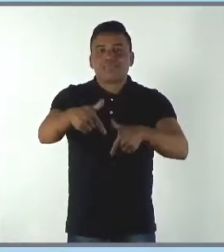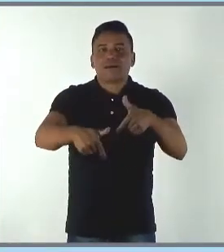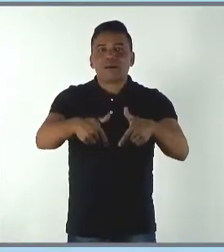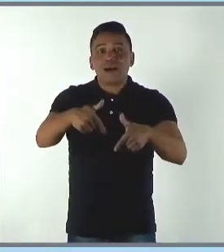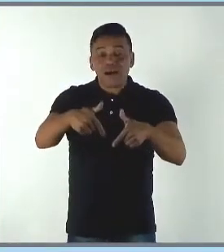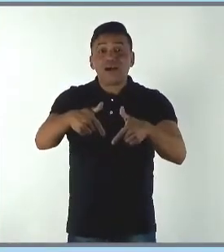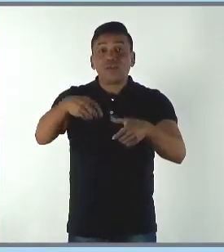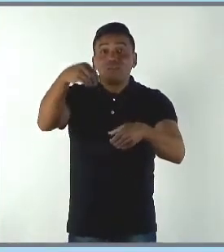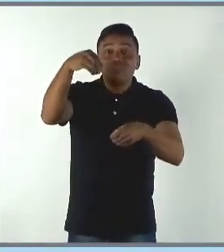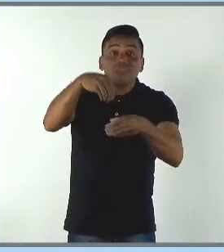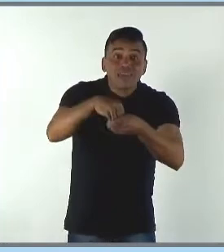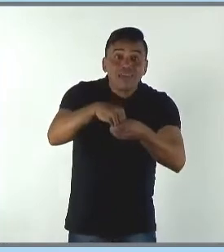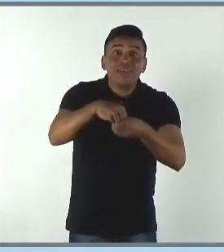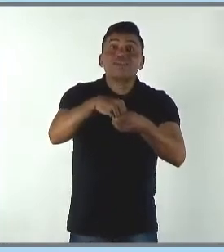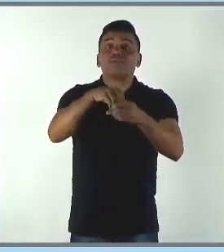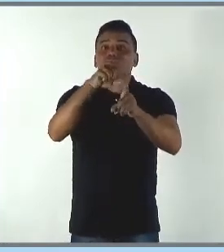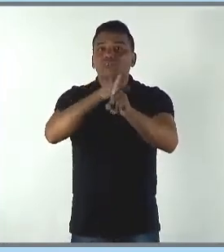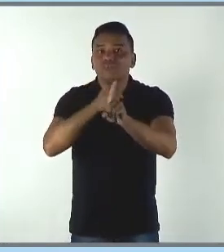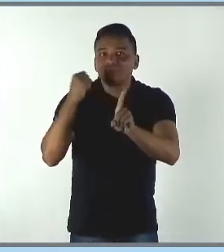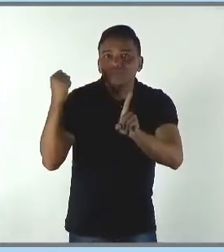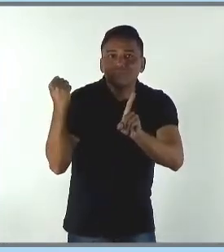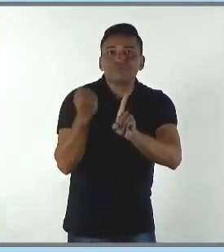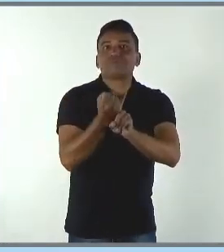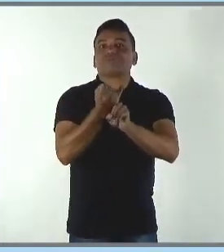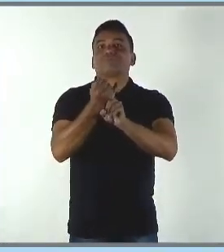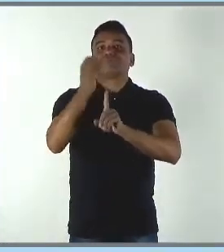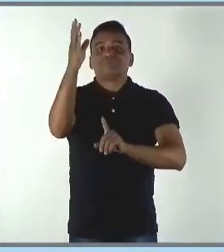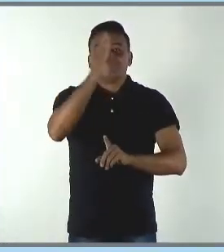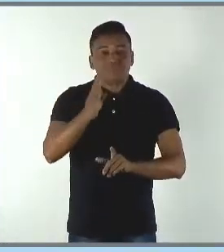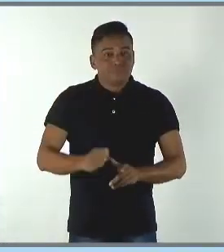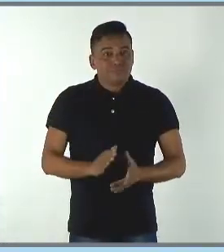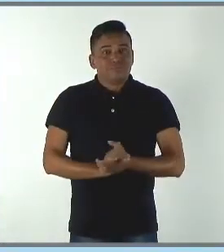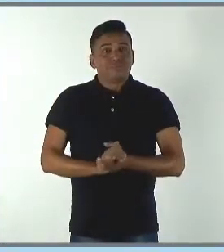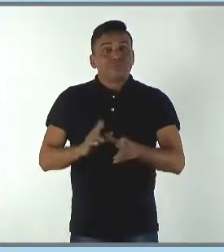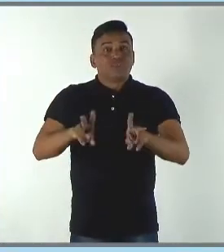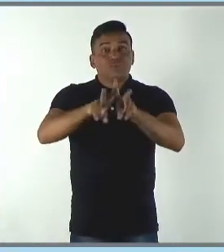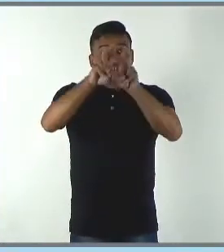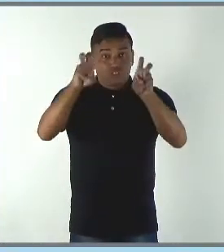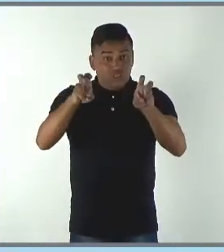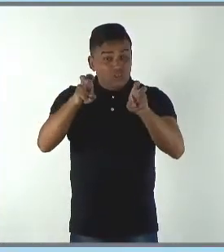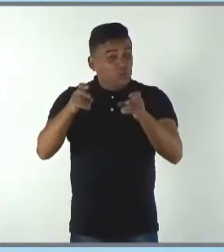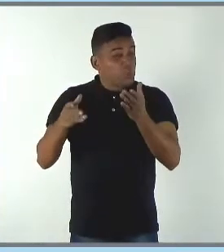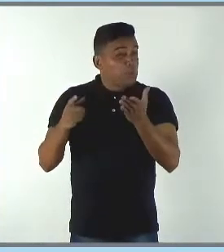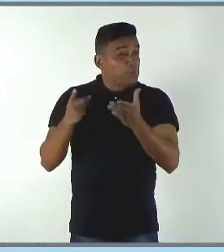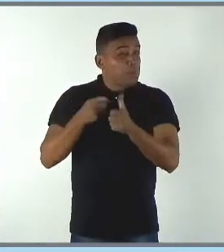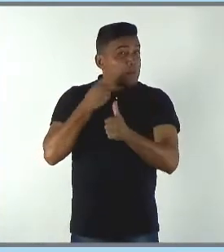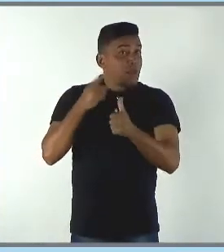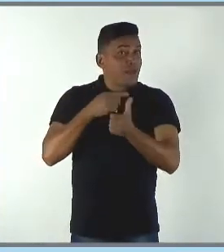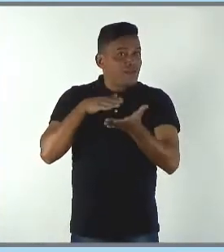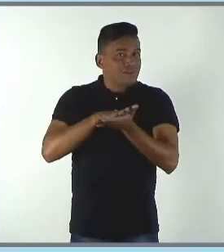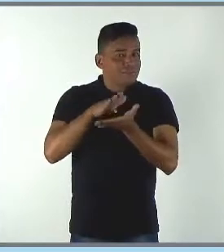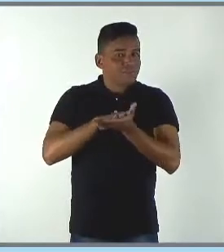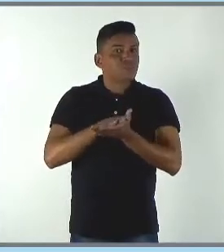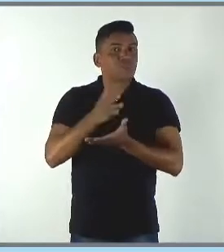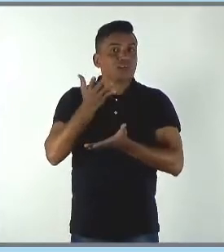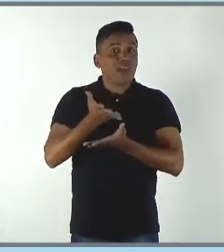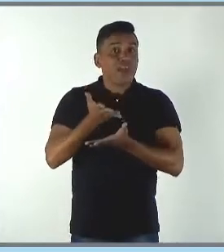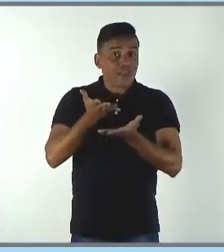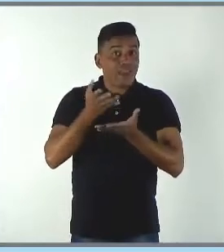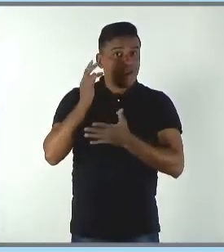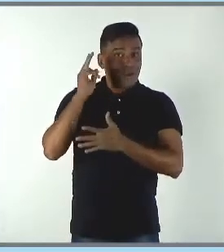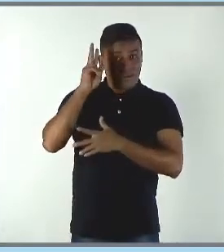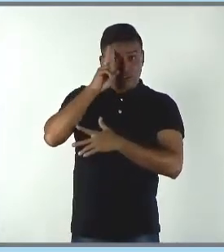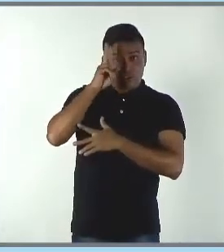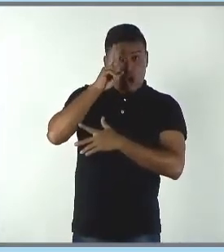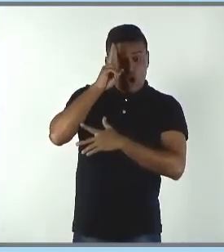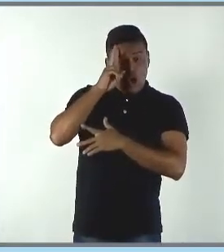social brasileira. Então, eu volto àquele título que ela havia dado para uma das suas primeiras coleções. Né? Ela quer contar histórias que o próprio Brasil